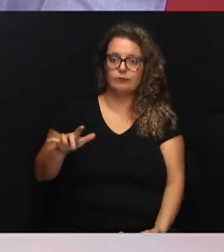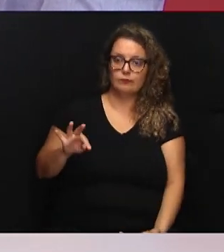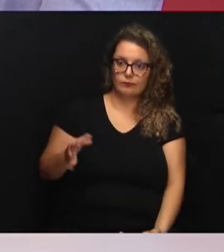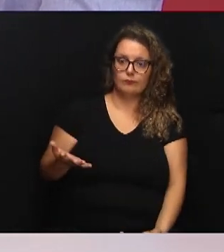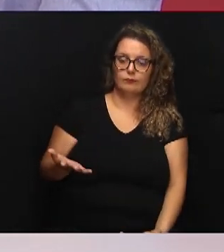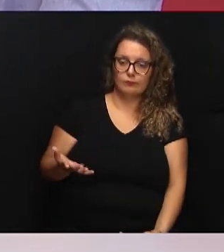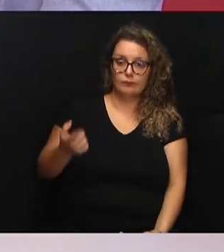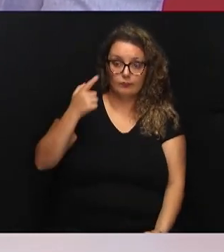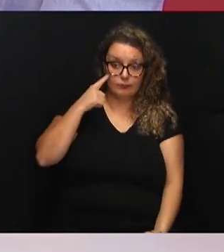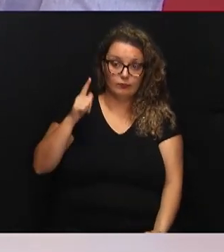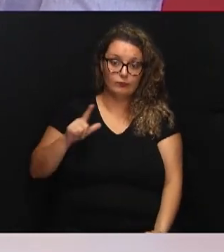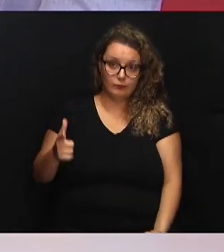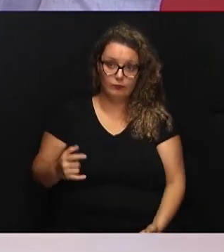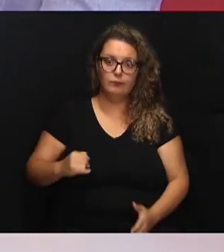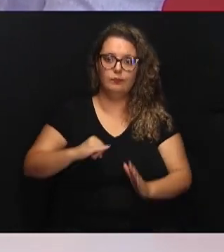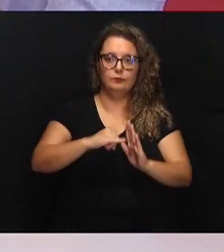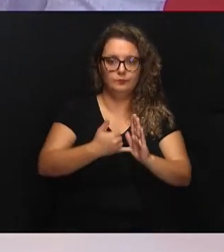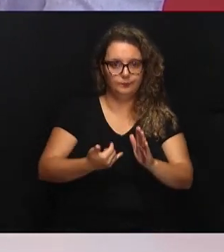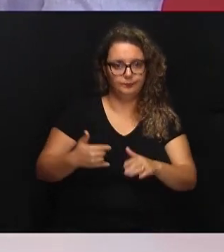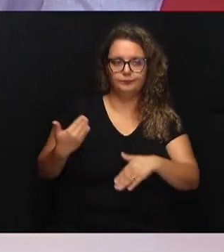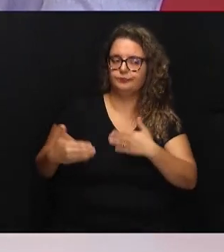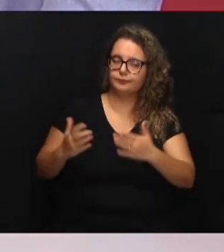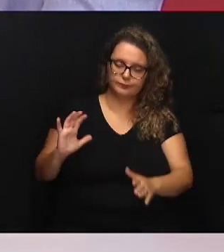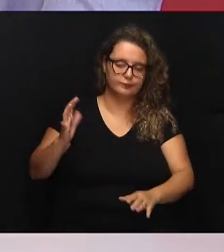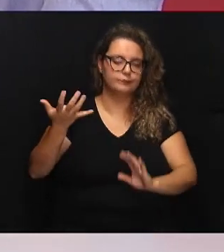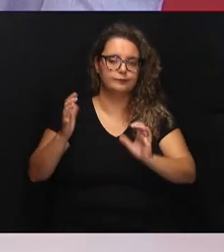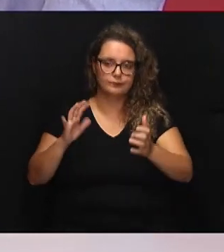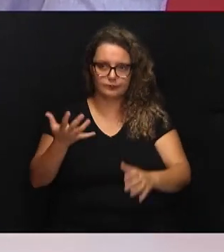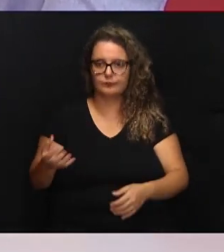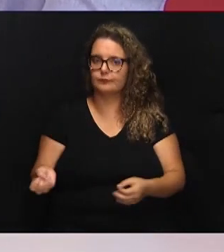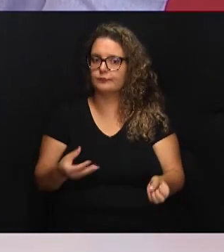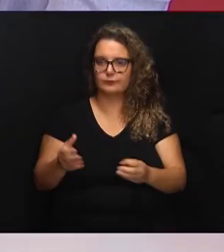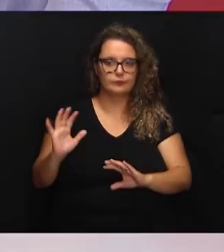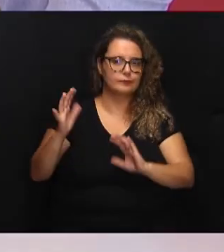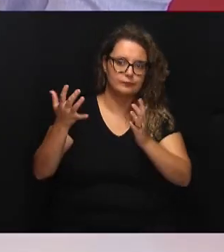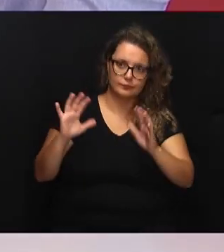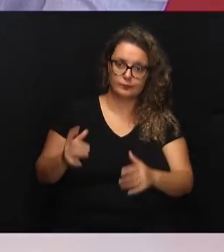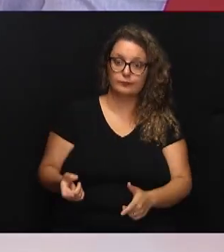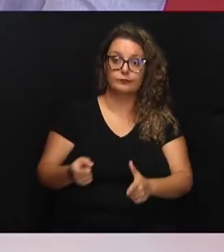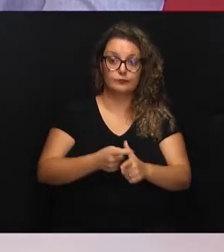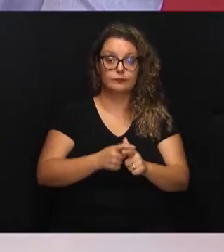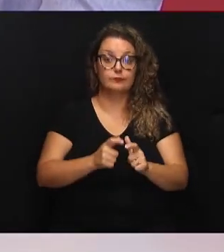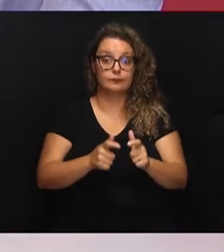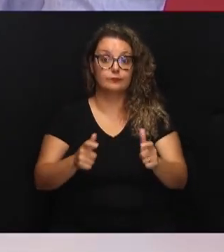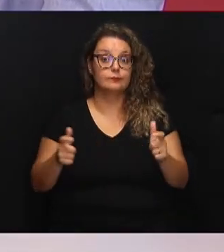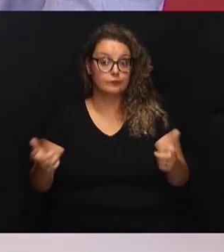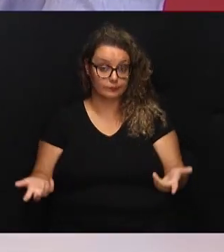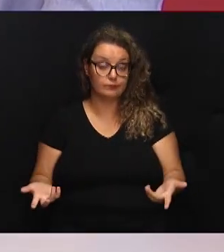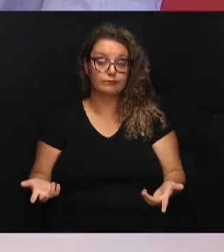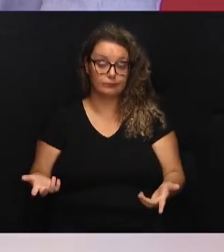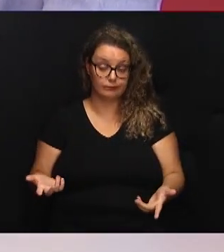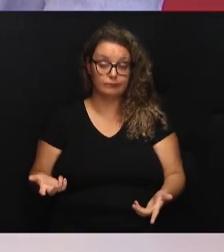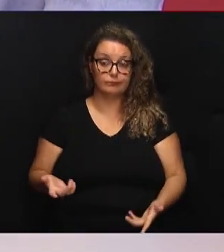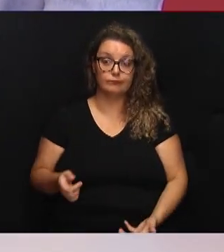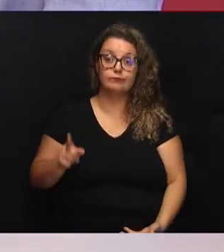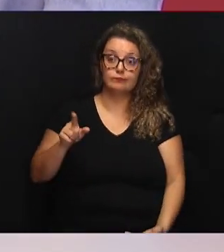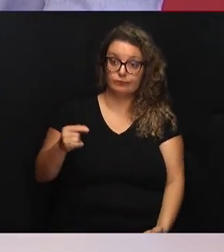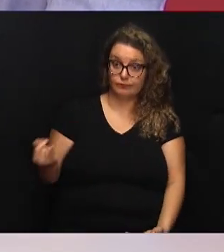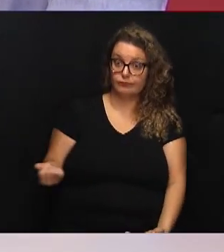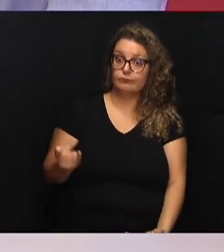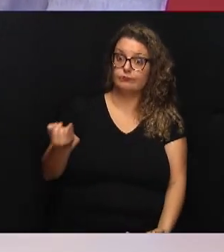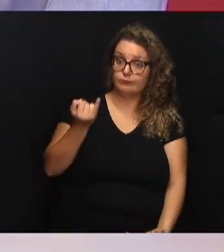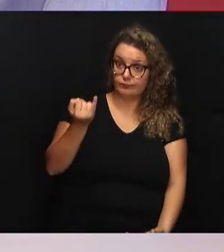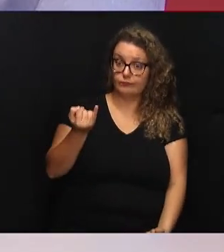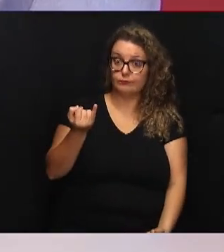Né? Obviamente os juros vão continuar correndo, atualizações vão continuar correndo e essa dívida vai se tornar maior, né? Então é muito importante